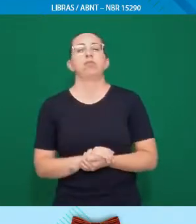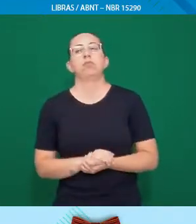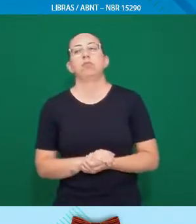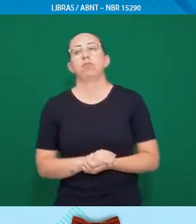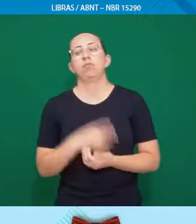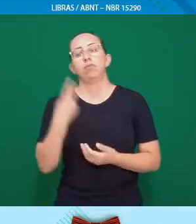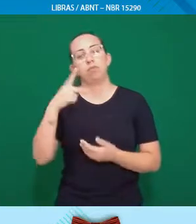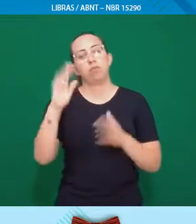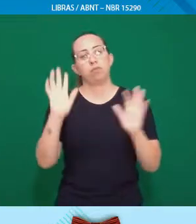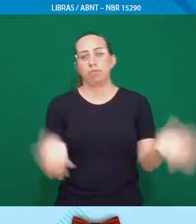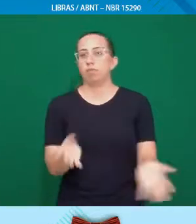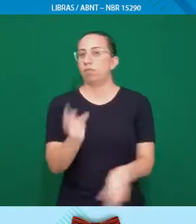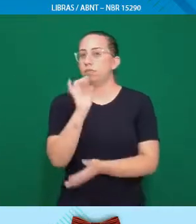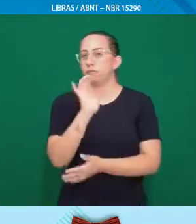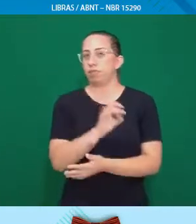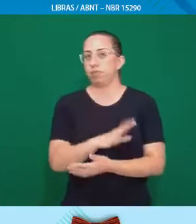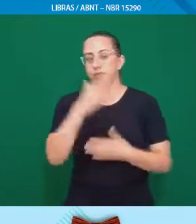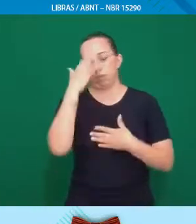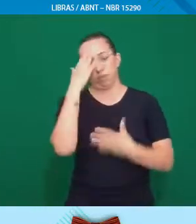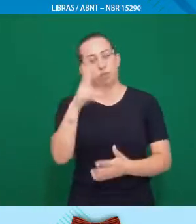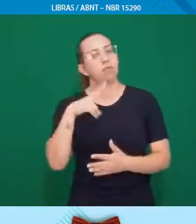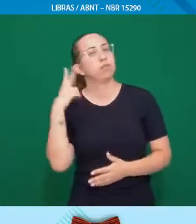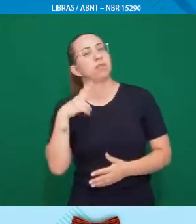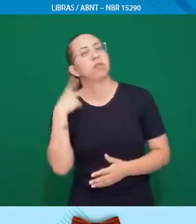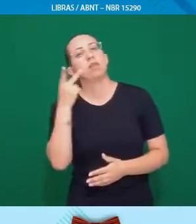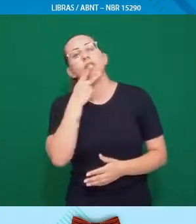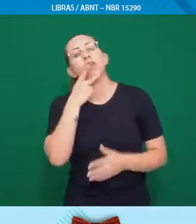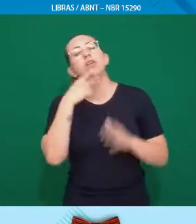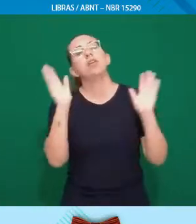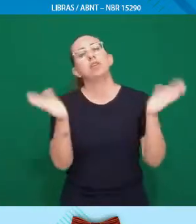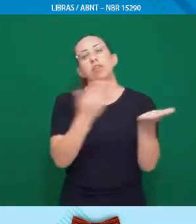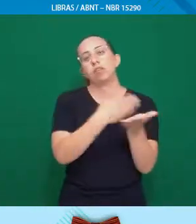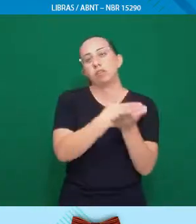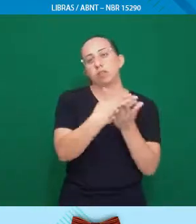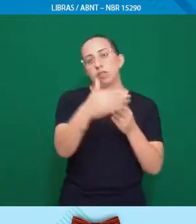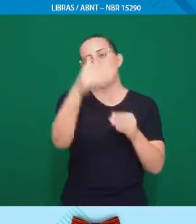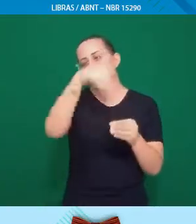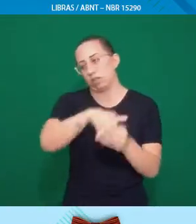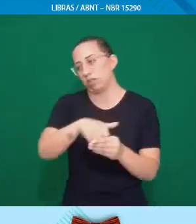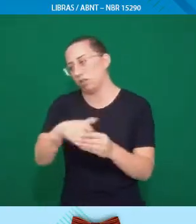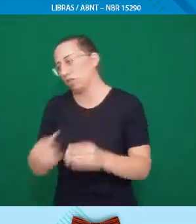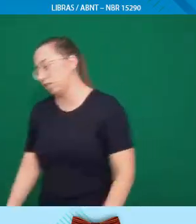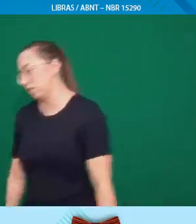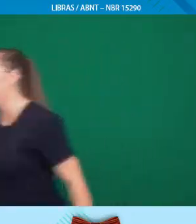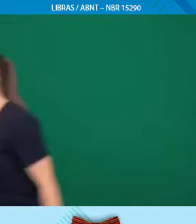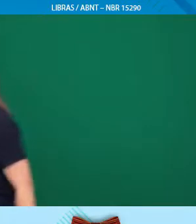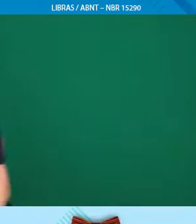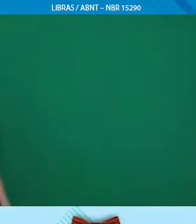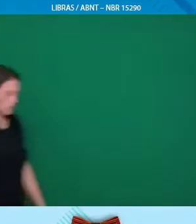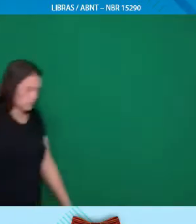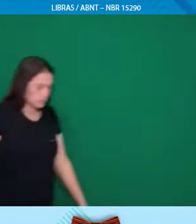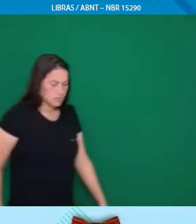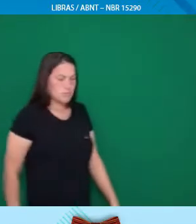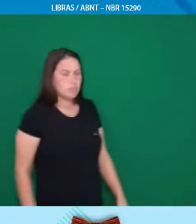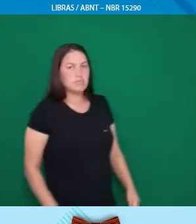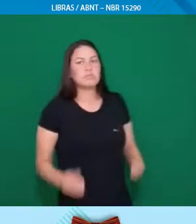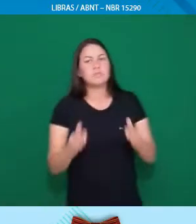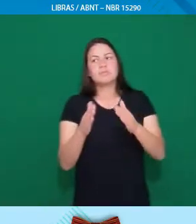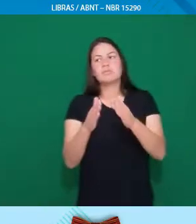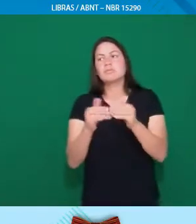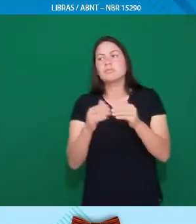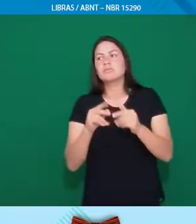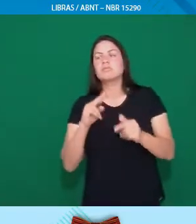tinha Obrigado Renato Pedroso passamos agora discussão e votação da hora do dia as indicações